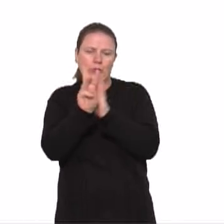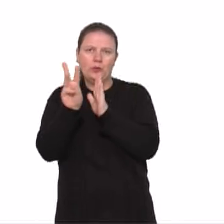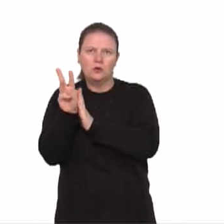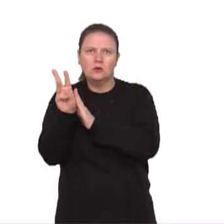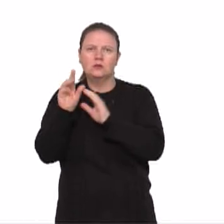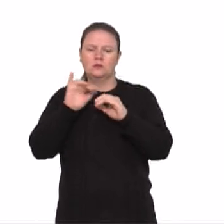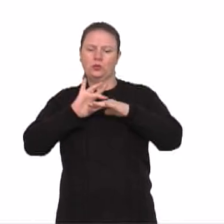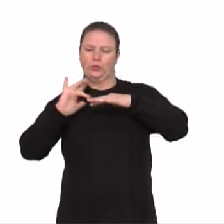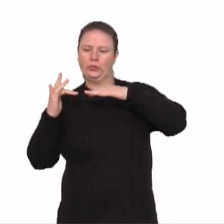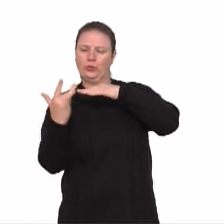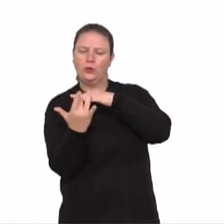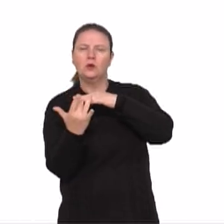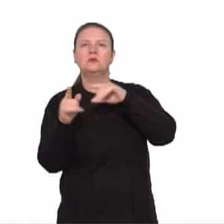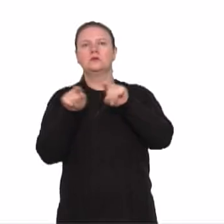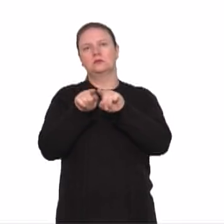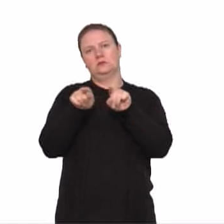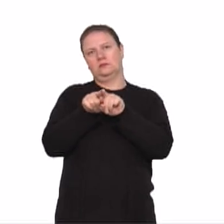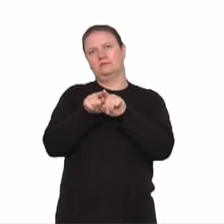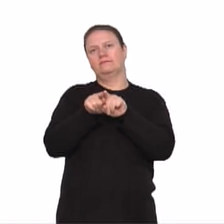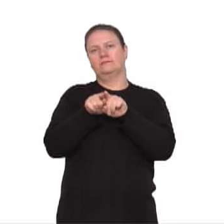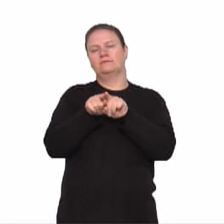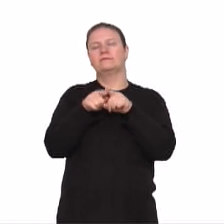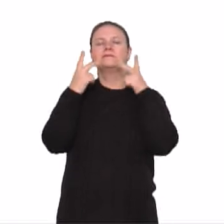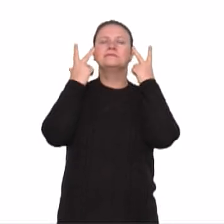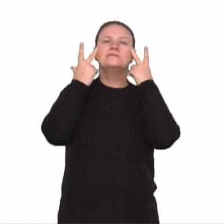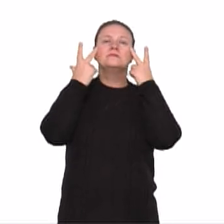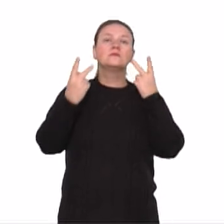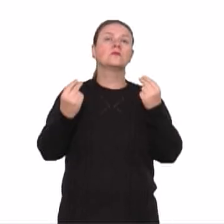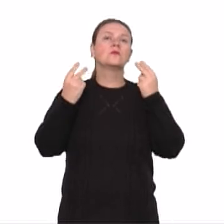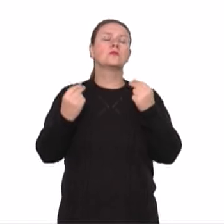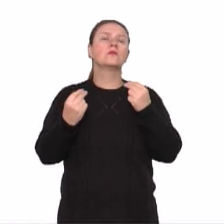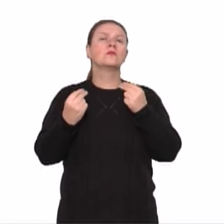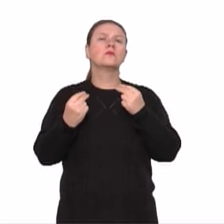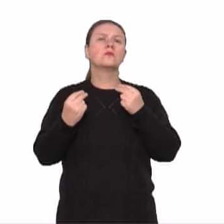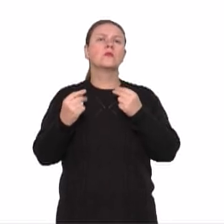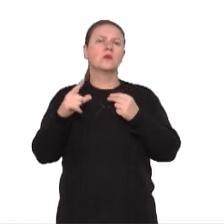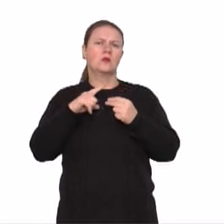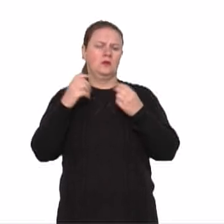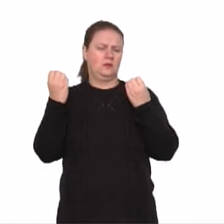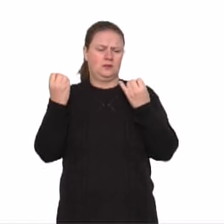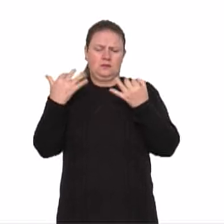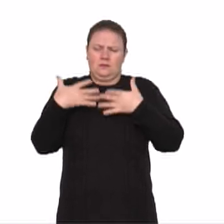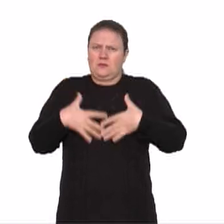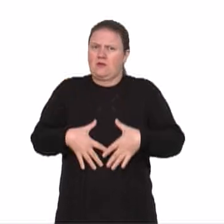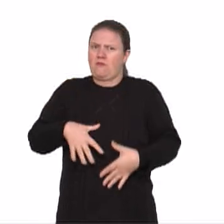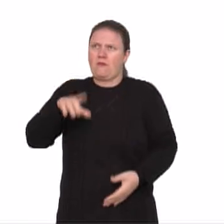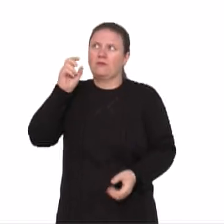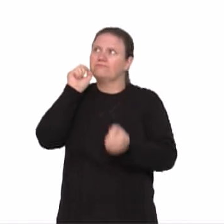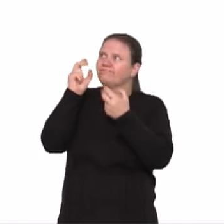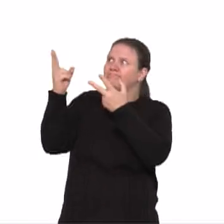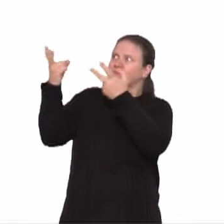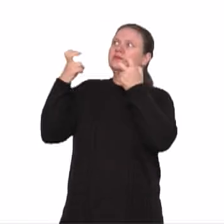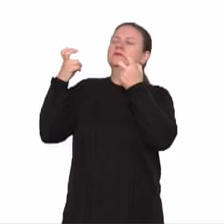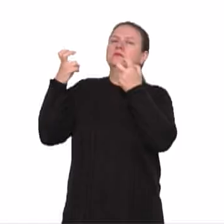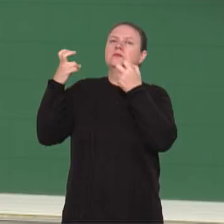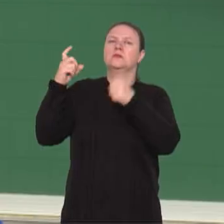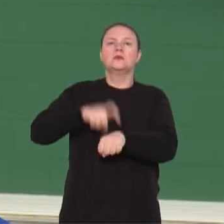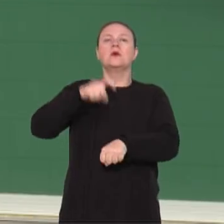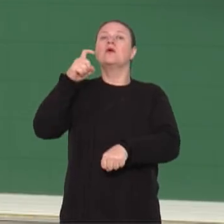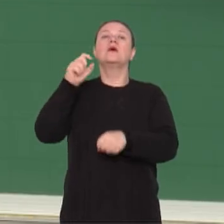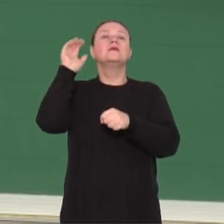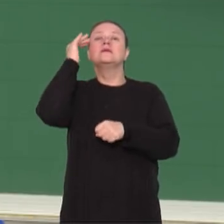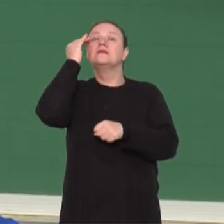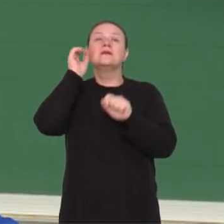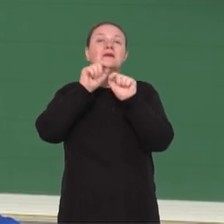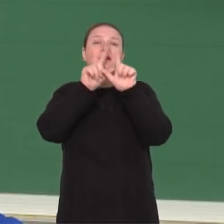entre outros. E, geralmente, as tirinhas são autoexplicativas, são de fácil compreensão para o